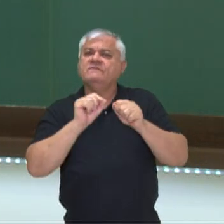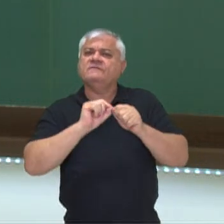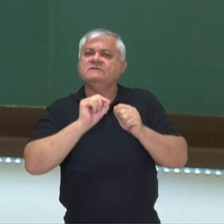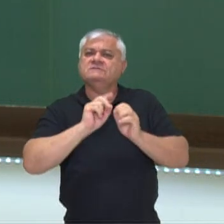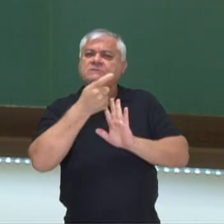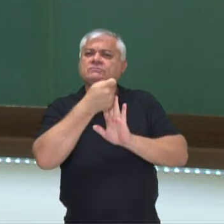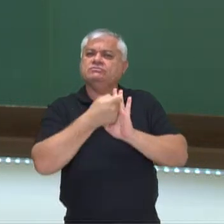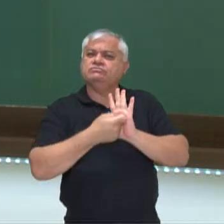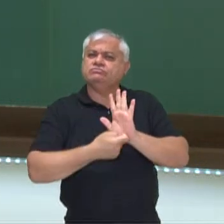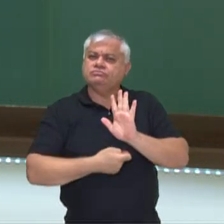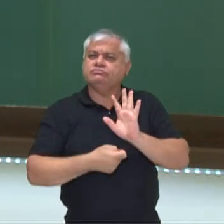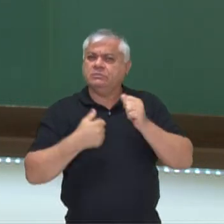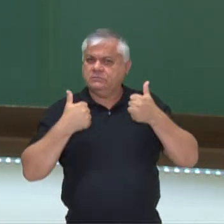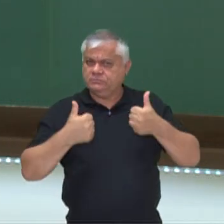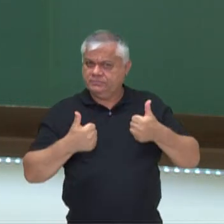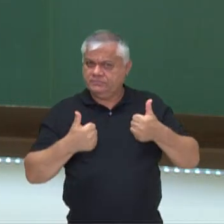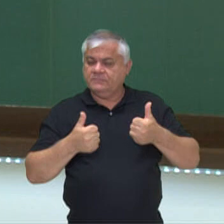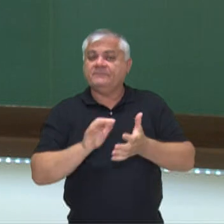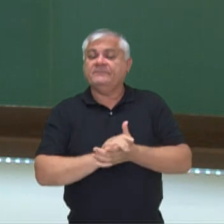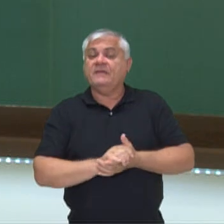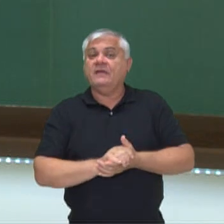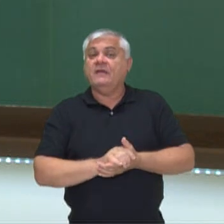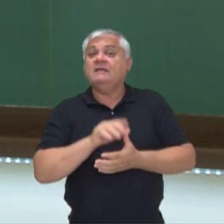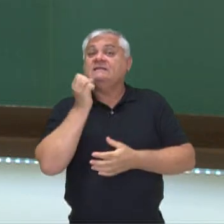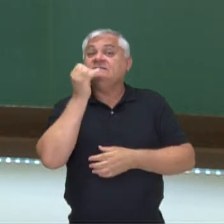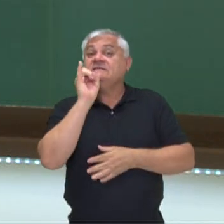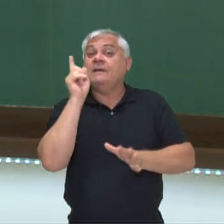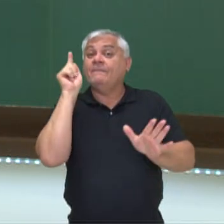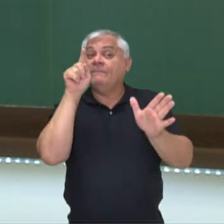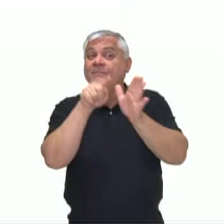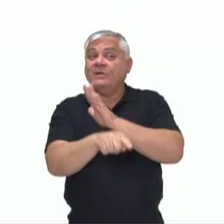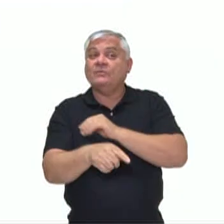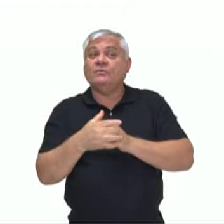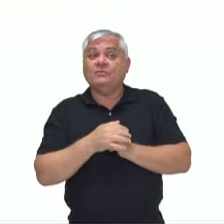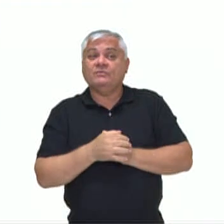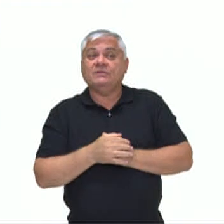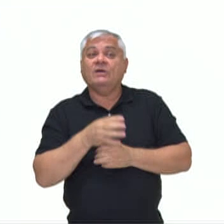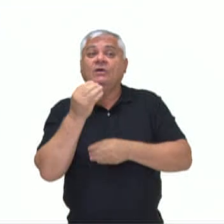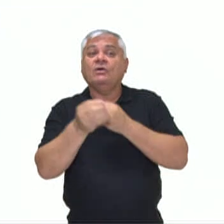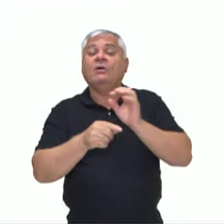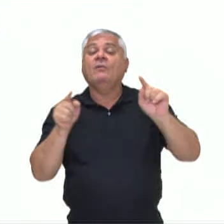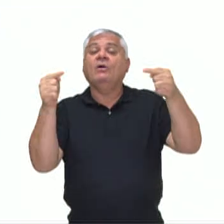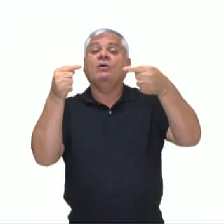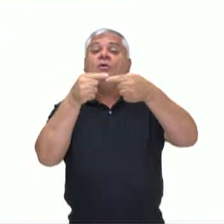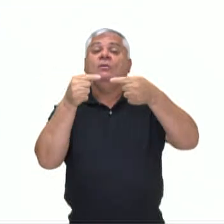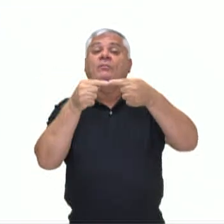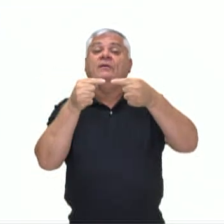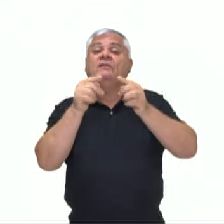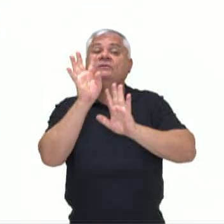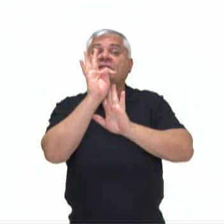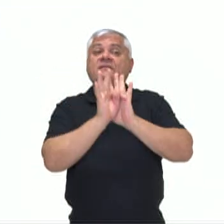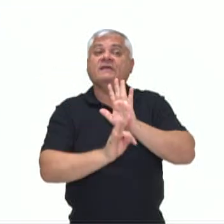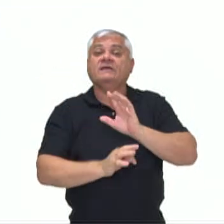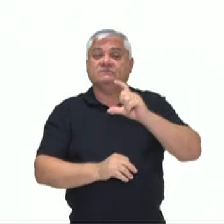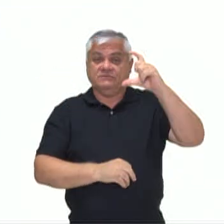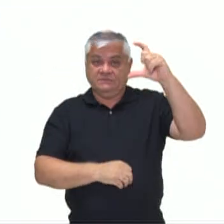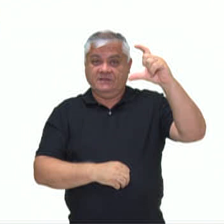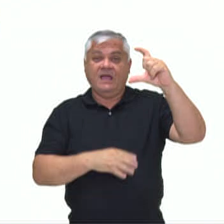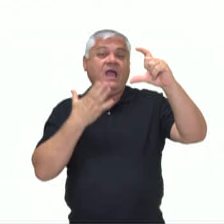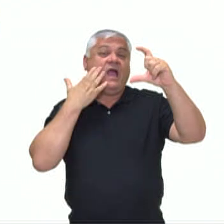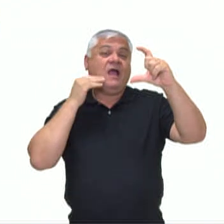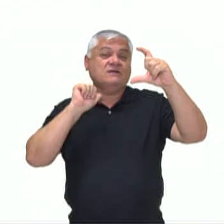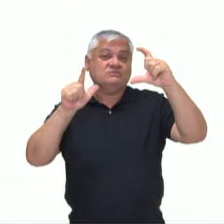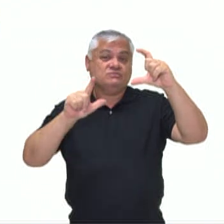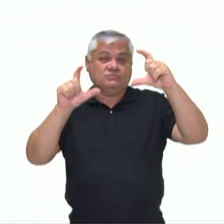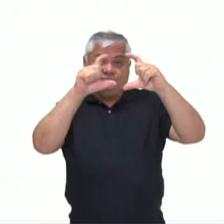boa citação, ok? Então, se a pergunta era according to the text, vamos olhar aqui o texto. Veja o